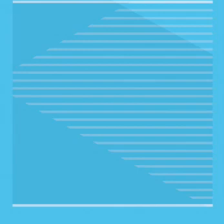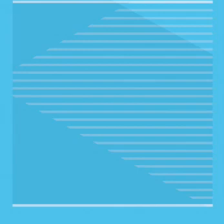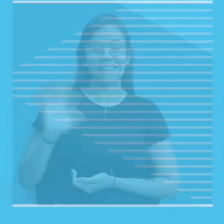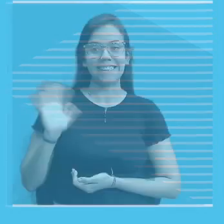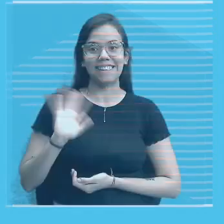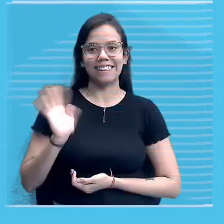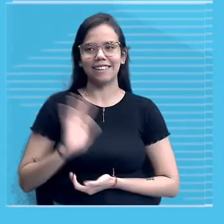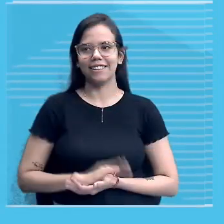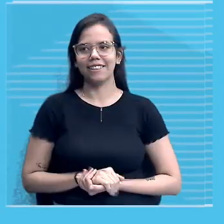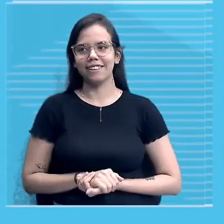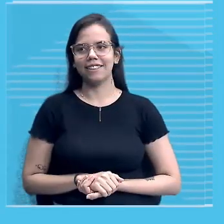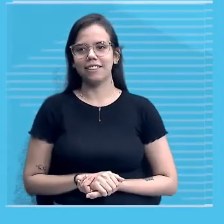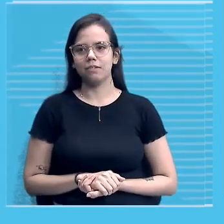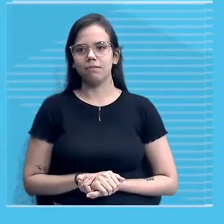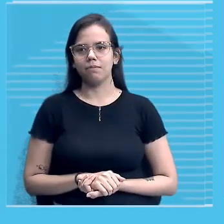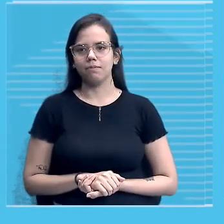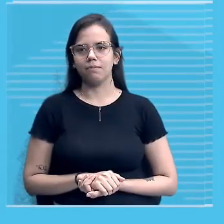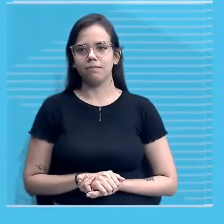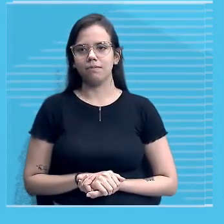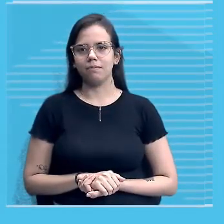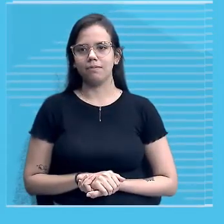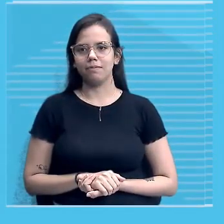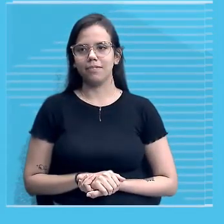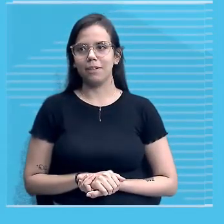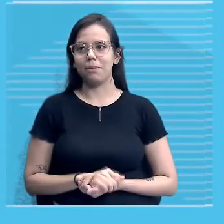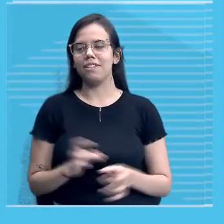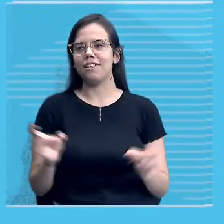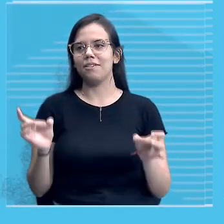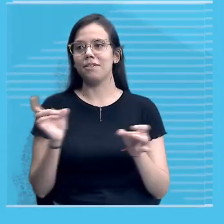Oi tá boa mesmo acabou as tempo